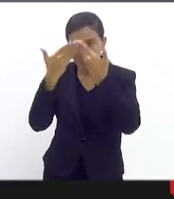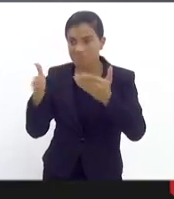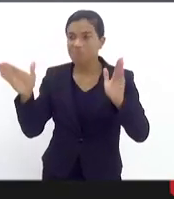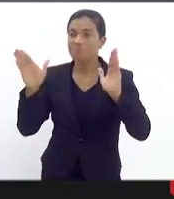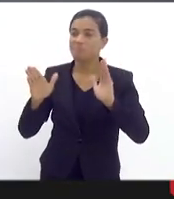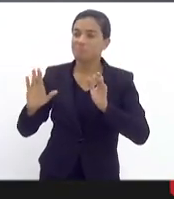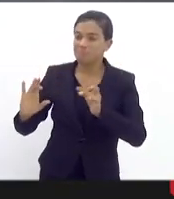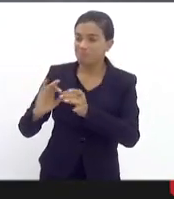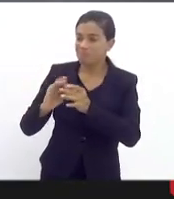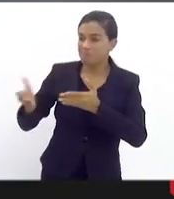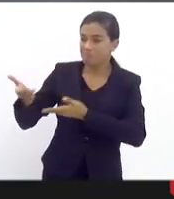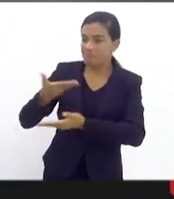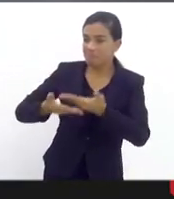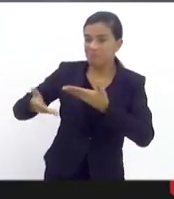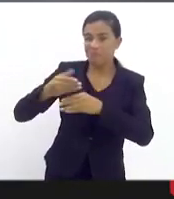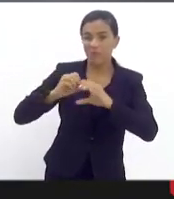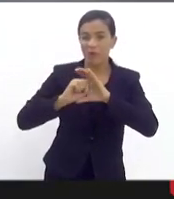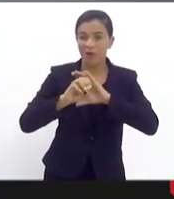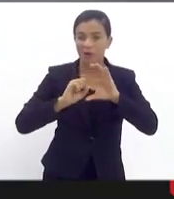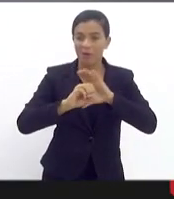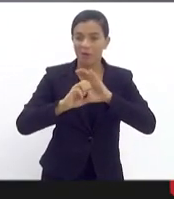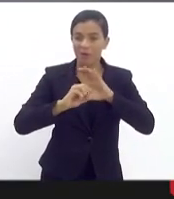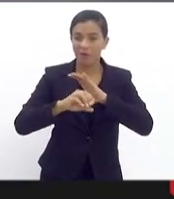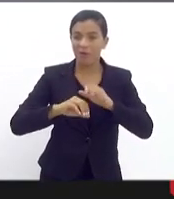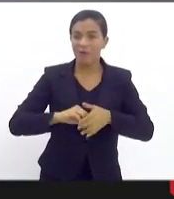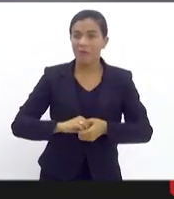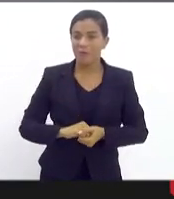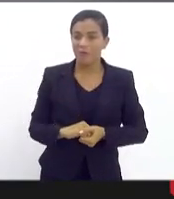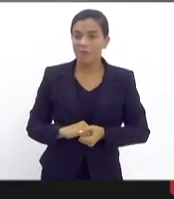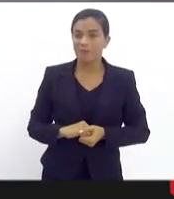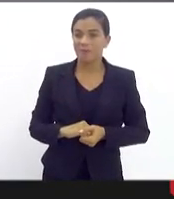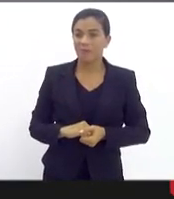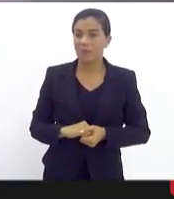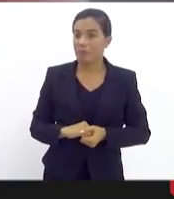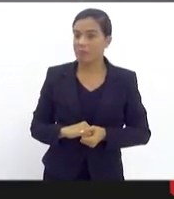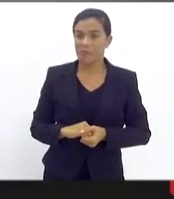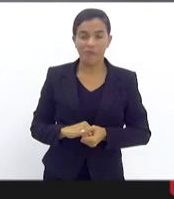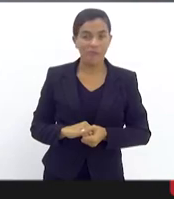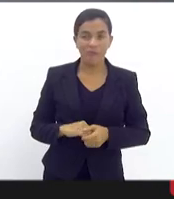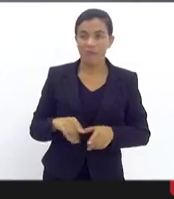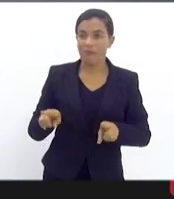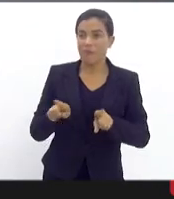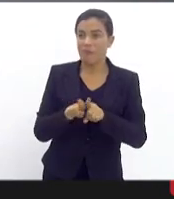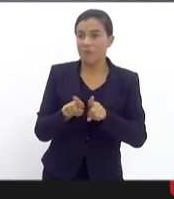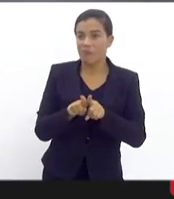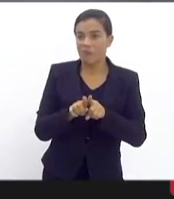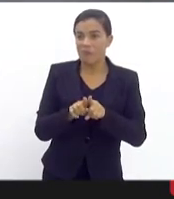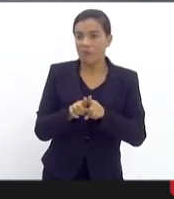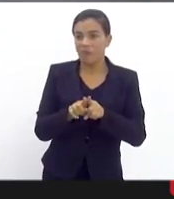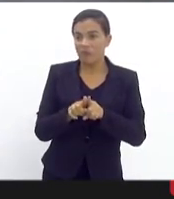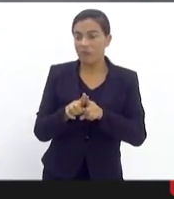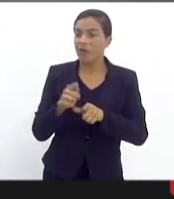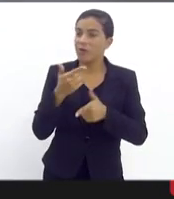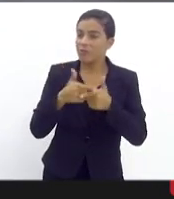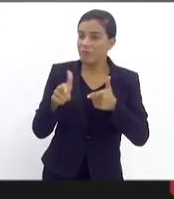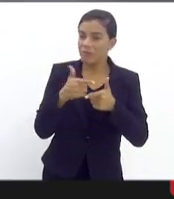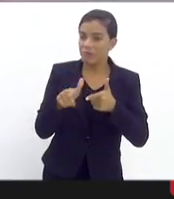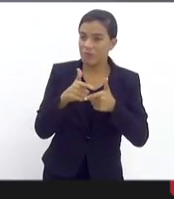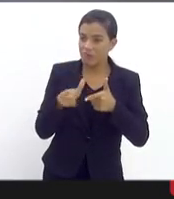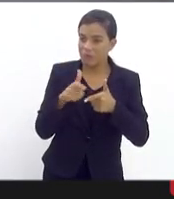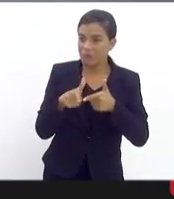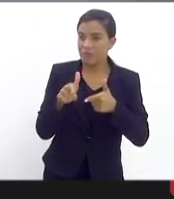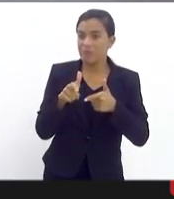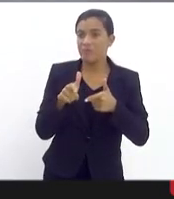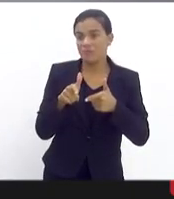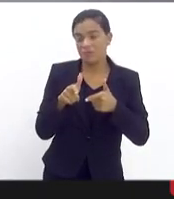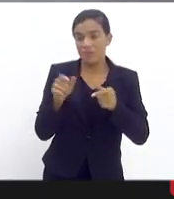canal com a Globo, que eu acho essencial entrevistar essas pessoas. Você levantou um problema que